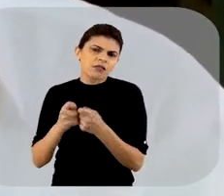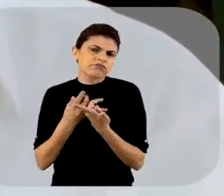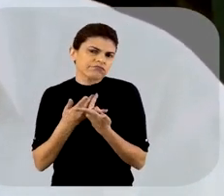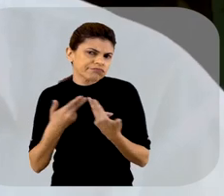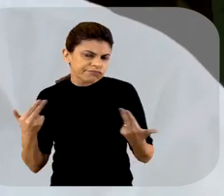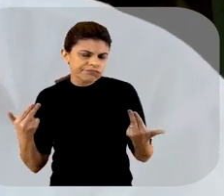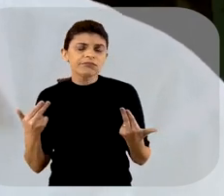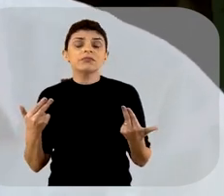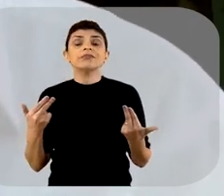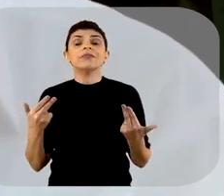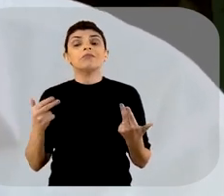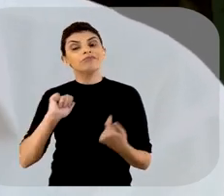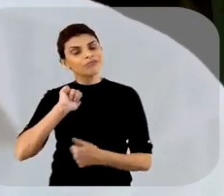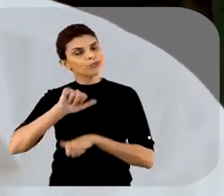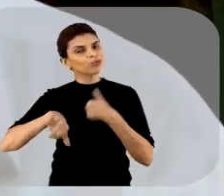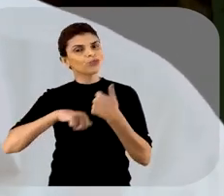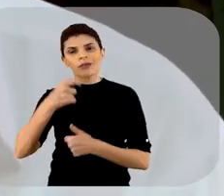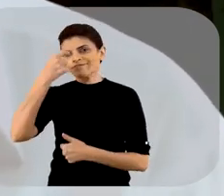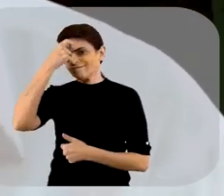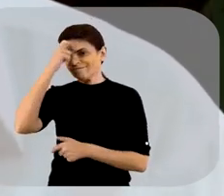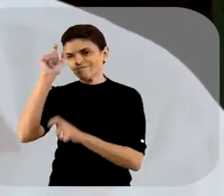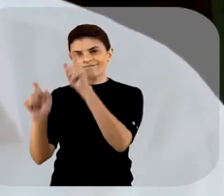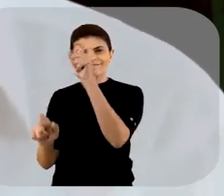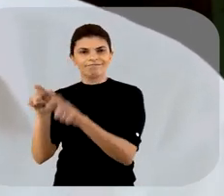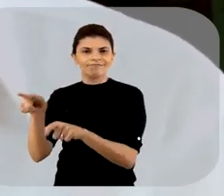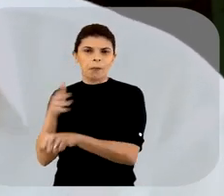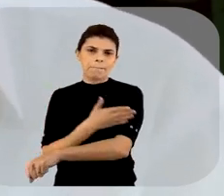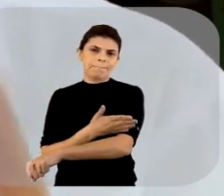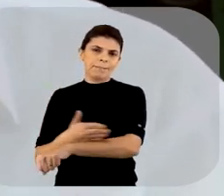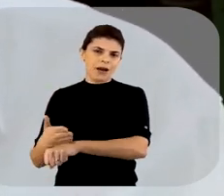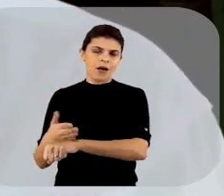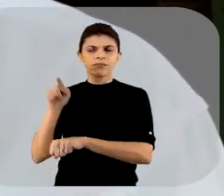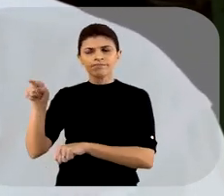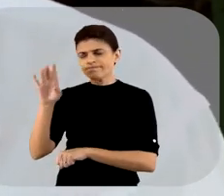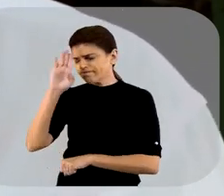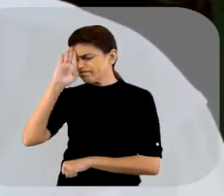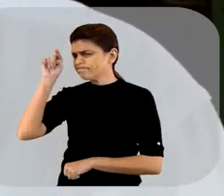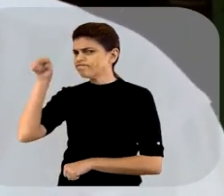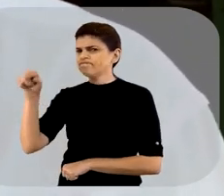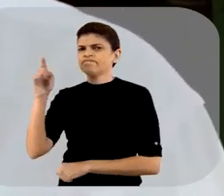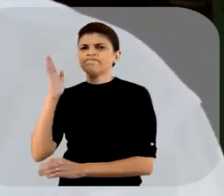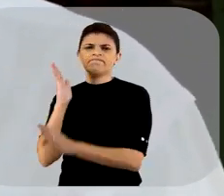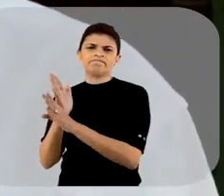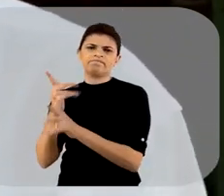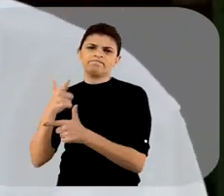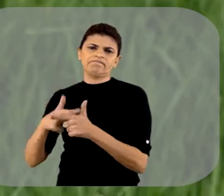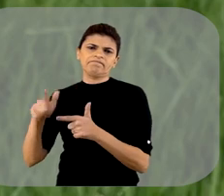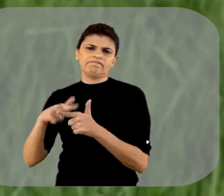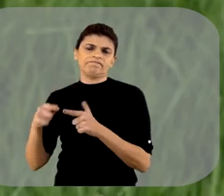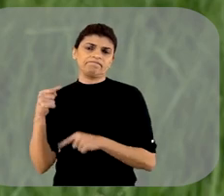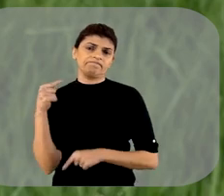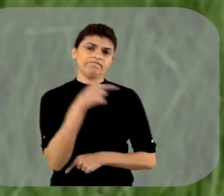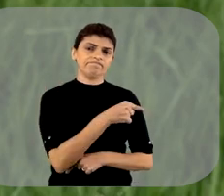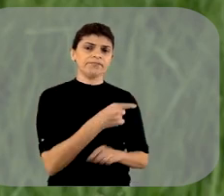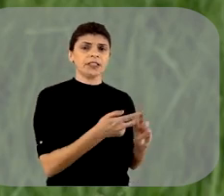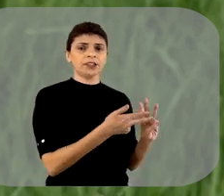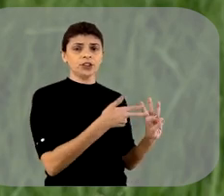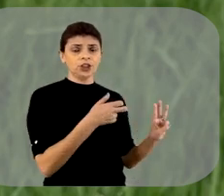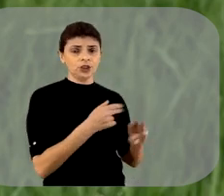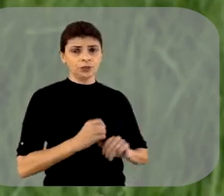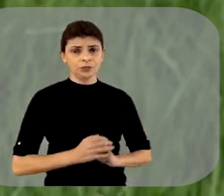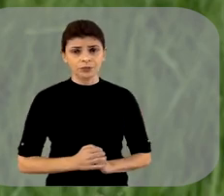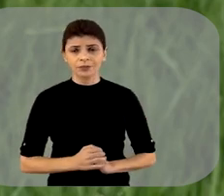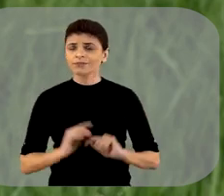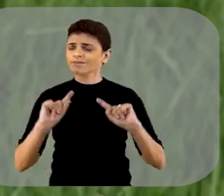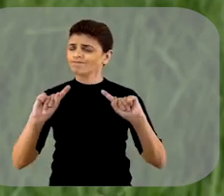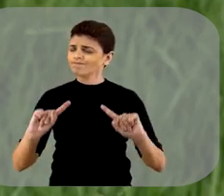muito é mudar a cabeça dos brancos, que talvez seja o principal problema dos índios. Há um desafio muito grande na questão